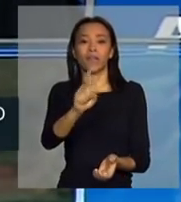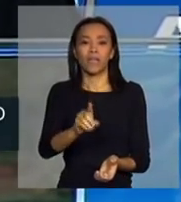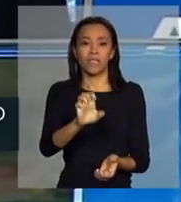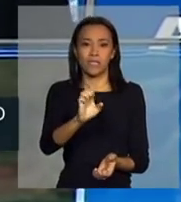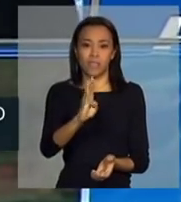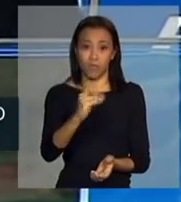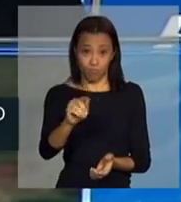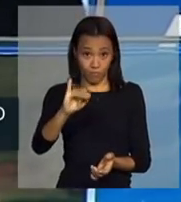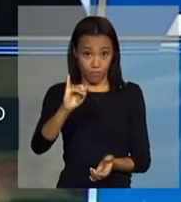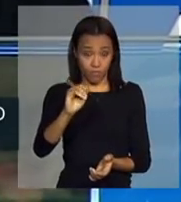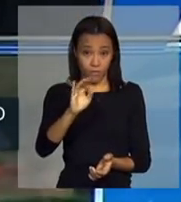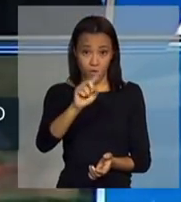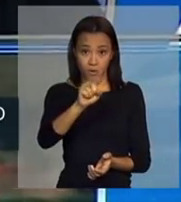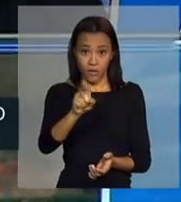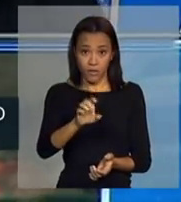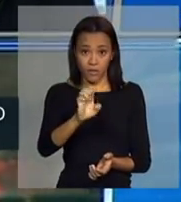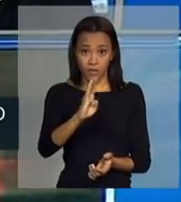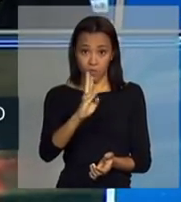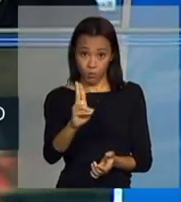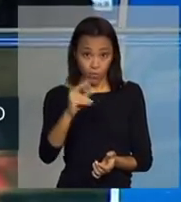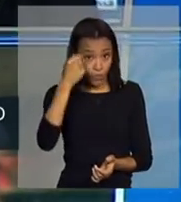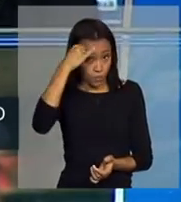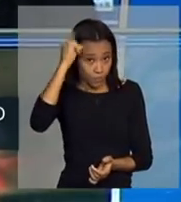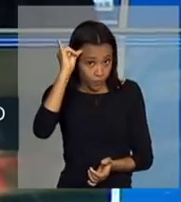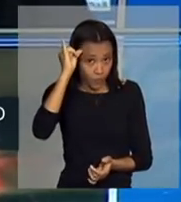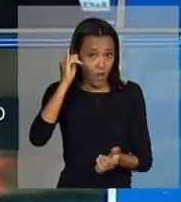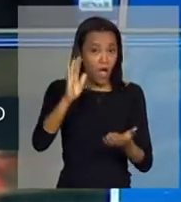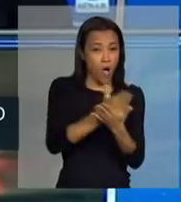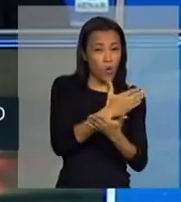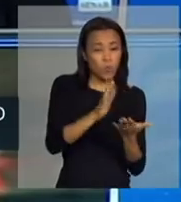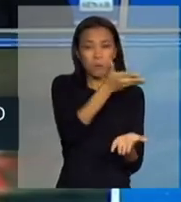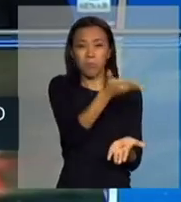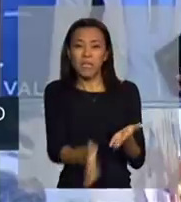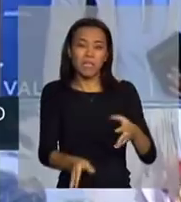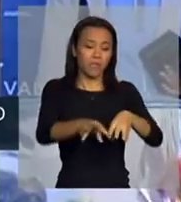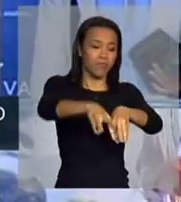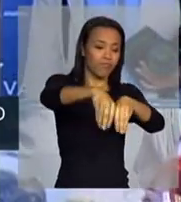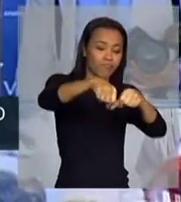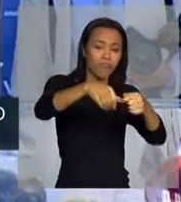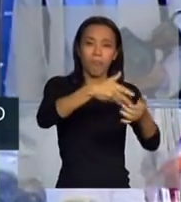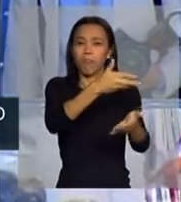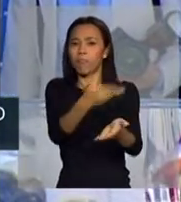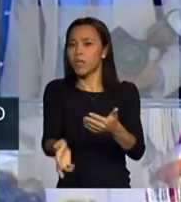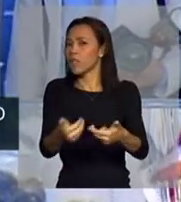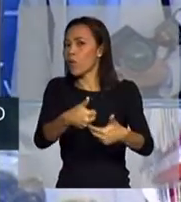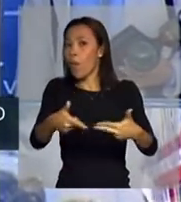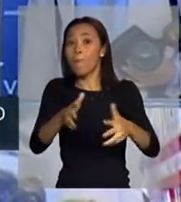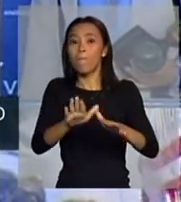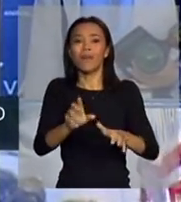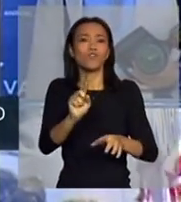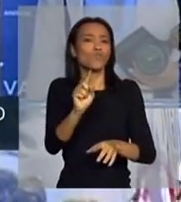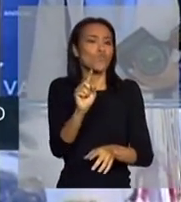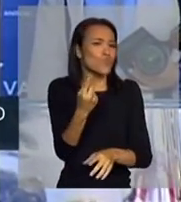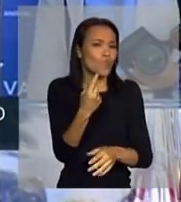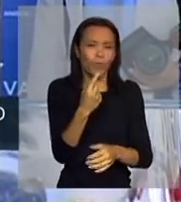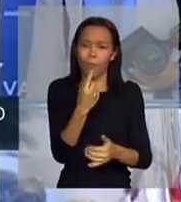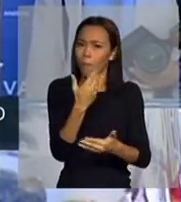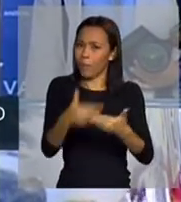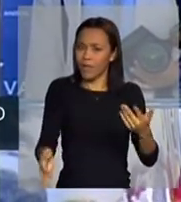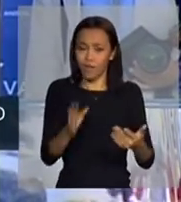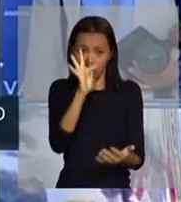na empreitada, outros tantos perderam seus patrimônios. mas nenhum perdeu a esperança e a